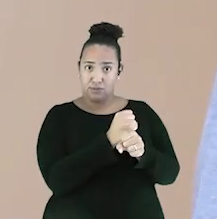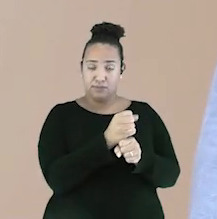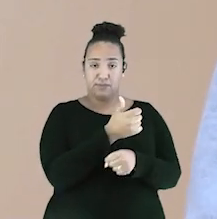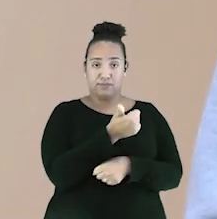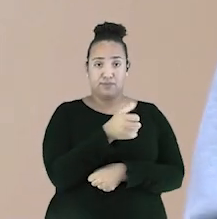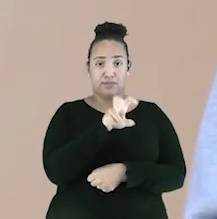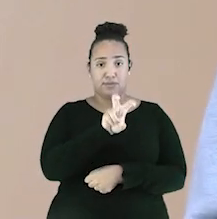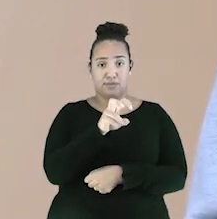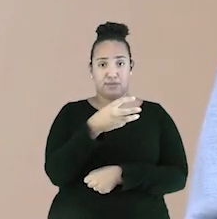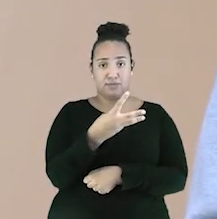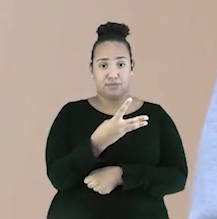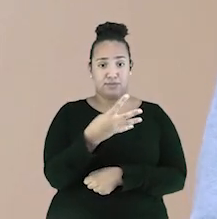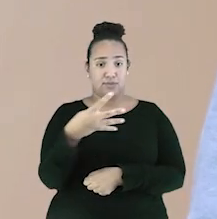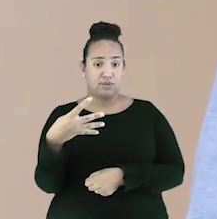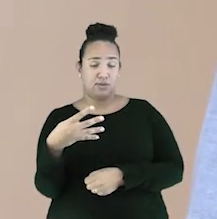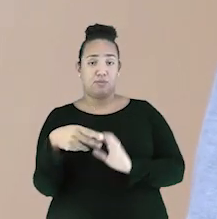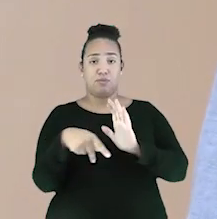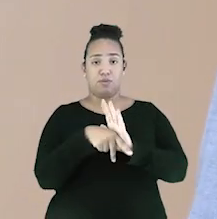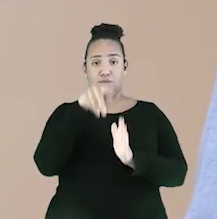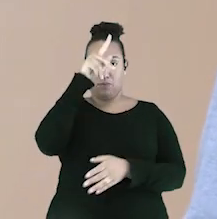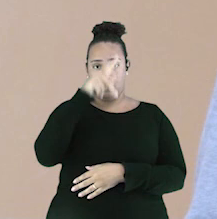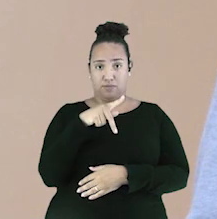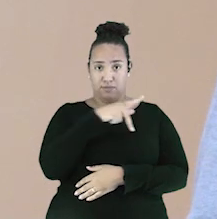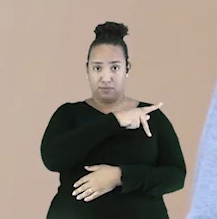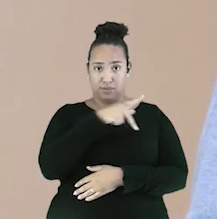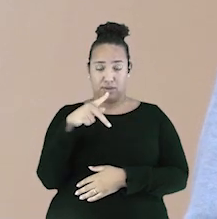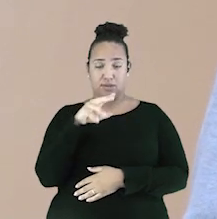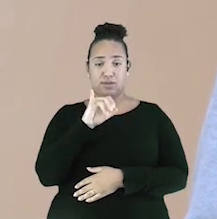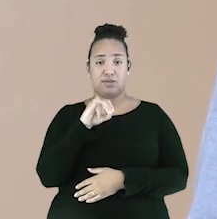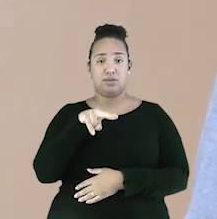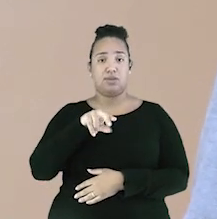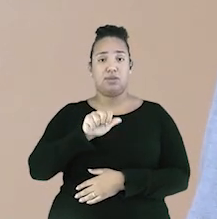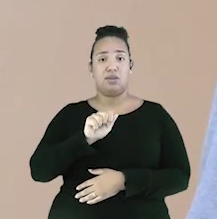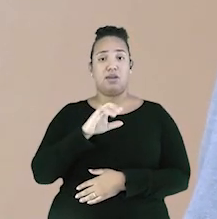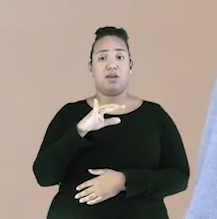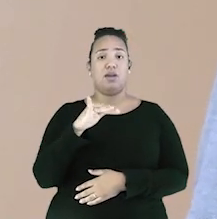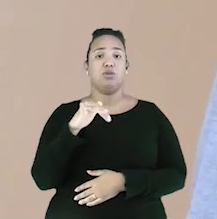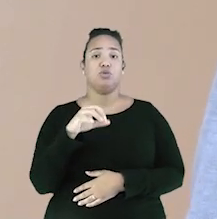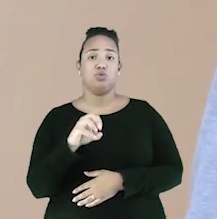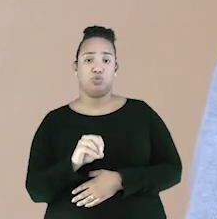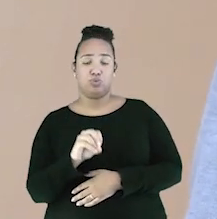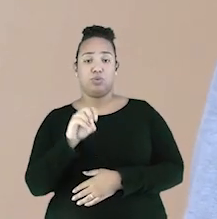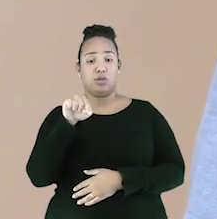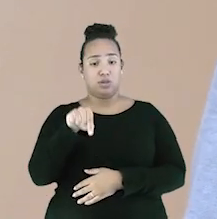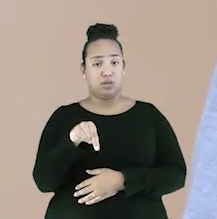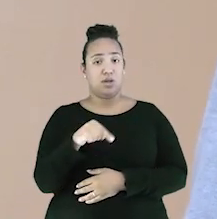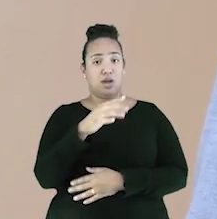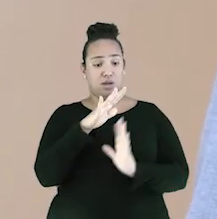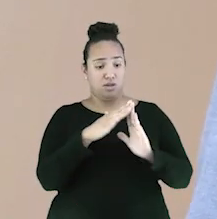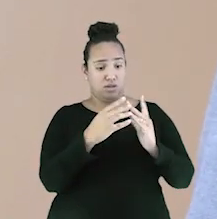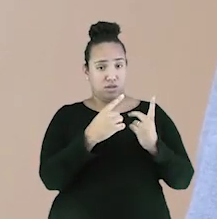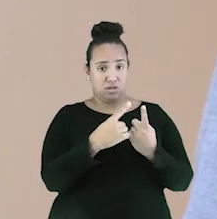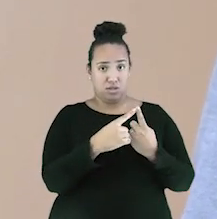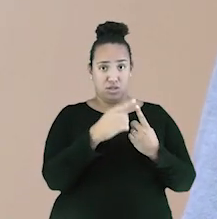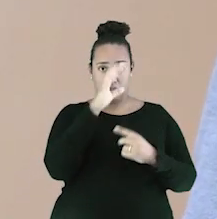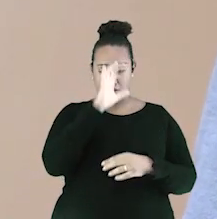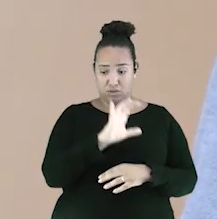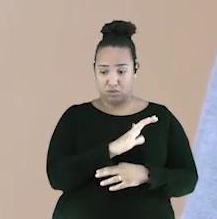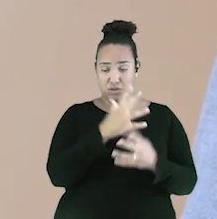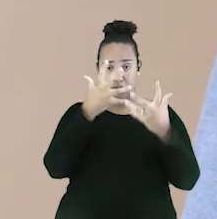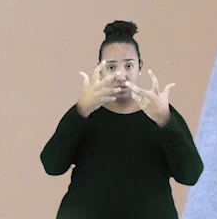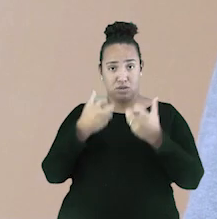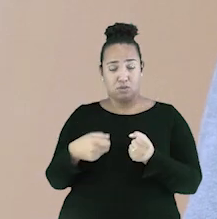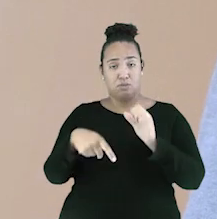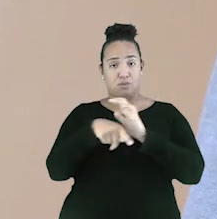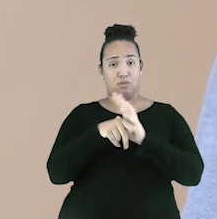em 1534 pelo padre Inácio de Loyola e foi oficialmente reconhecida pela Igreja a partir